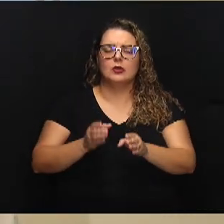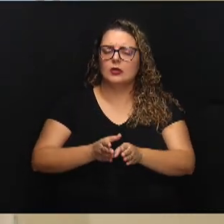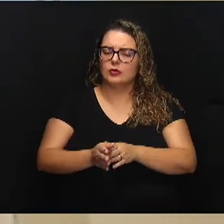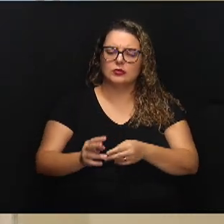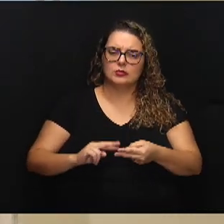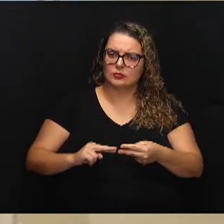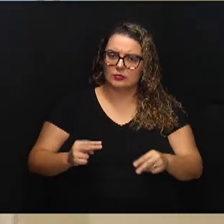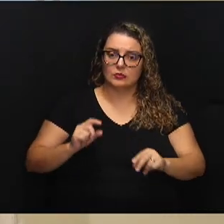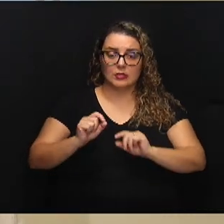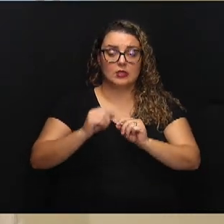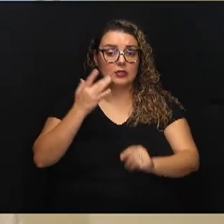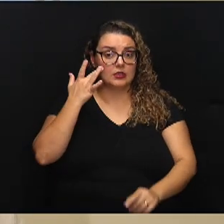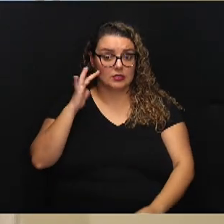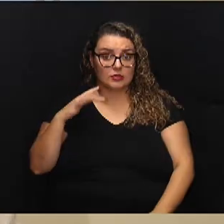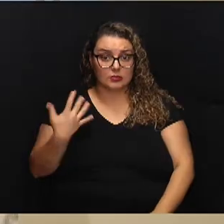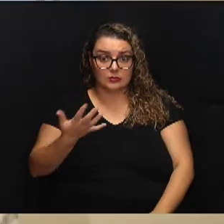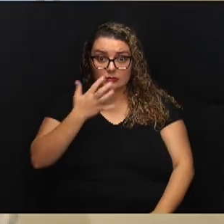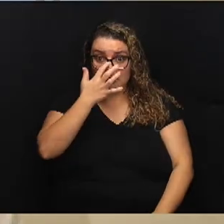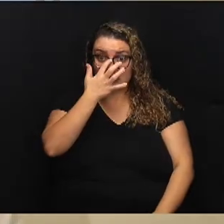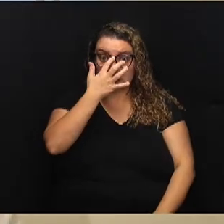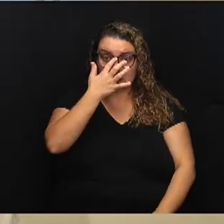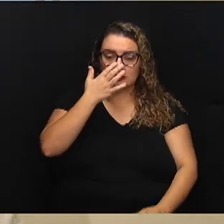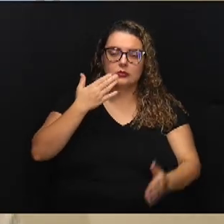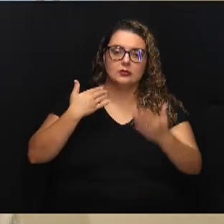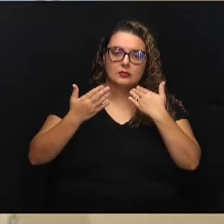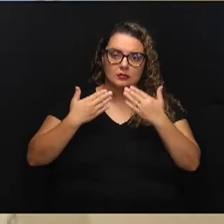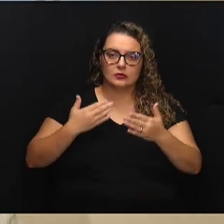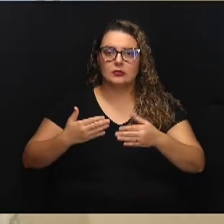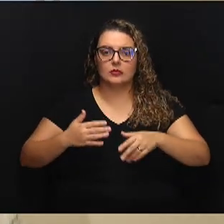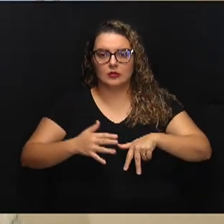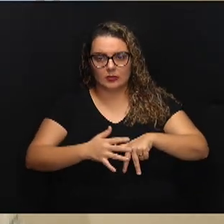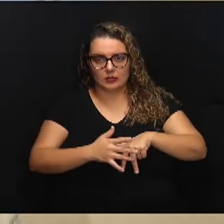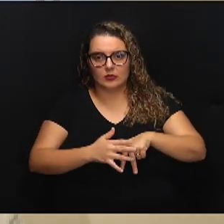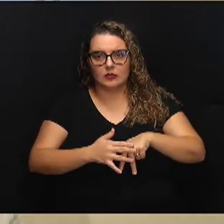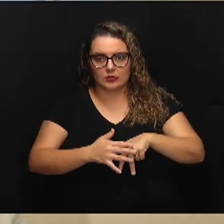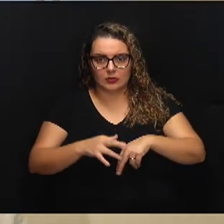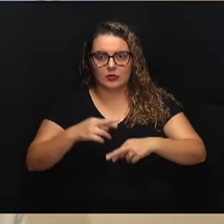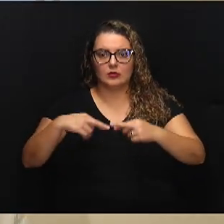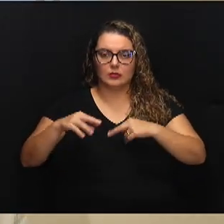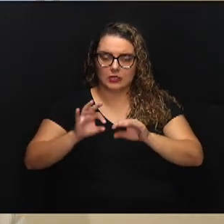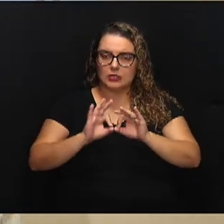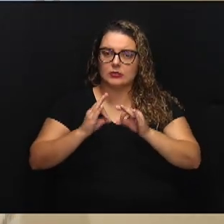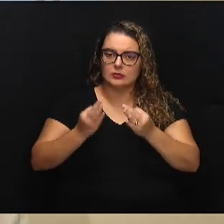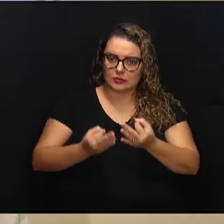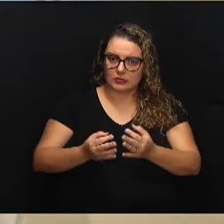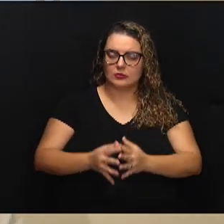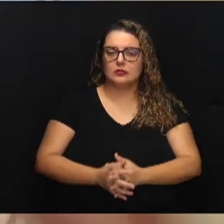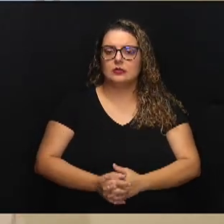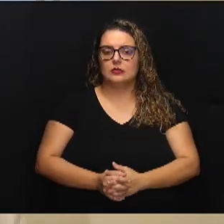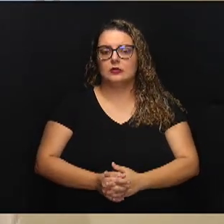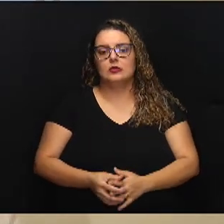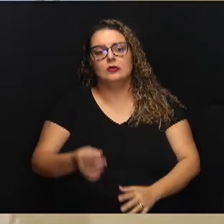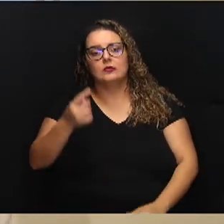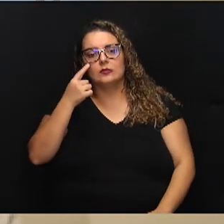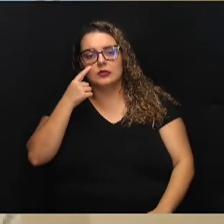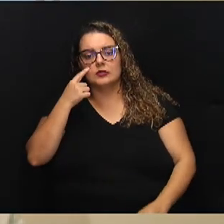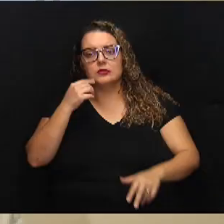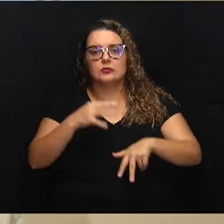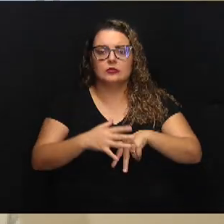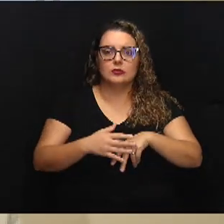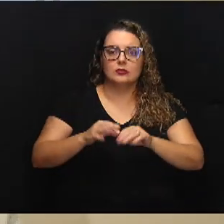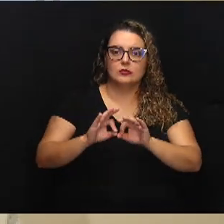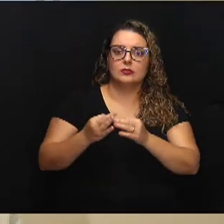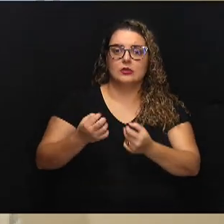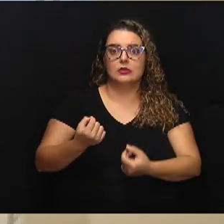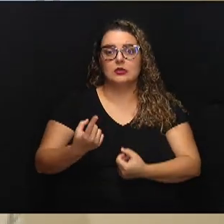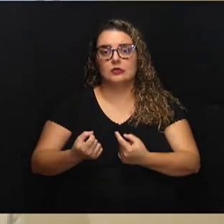genético, né? Para quem não sabe, é justamente conversar com o paciente sobre a questão familiar. ver se o paciente, a sua família, tem algum